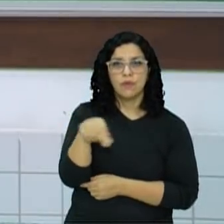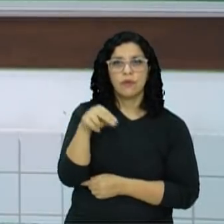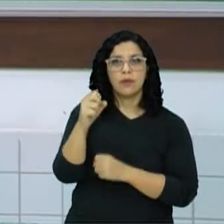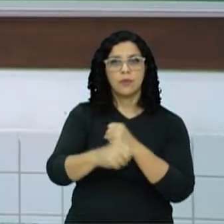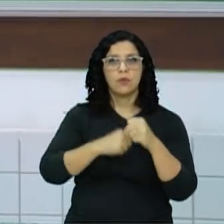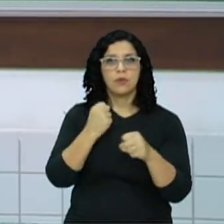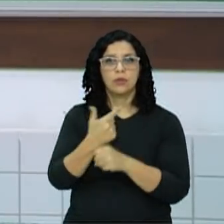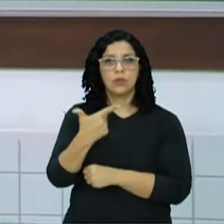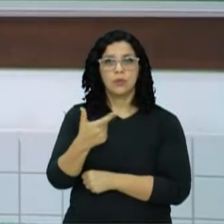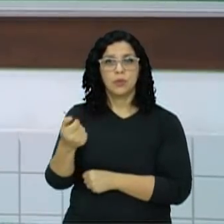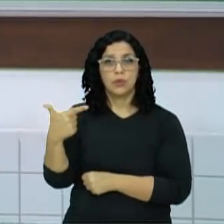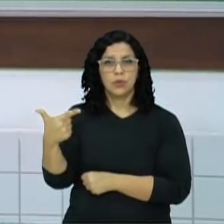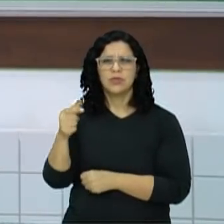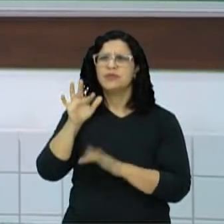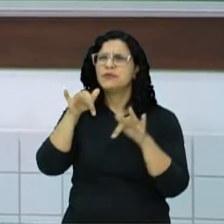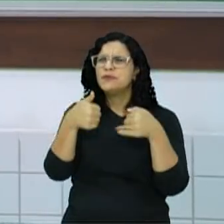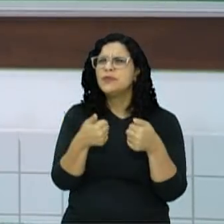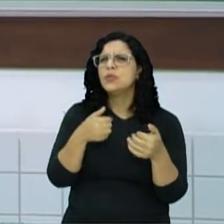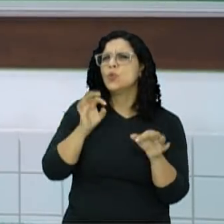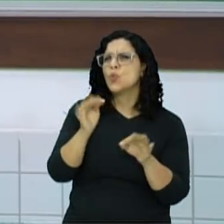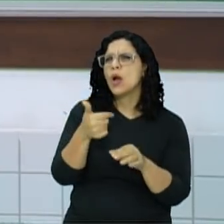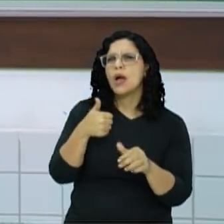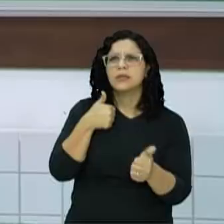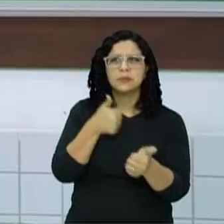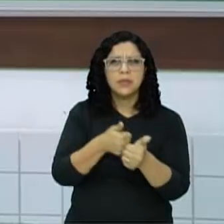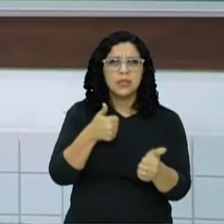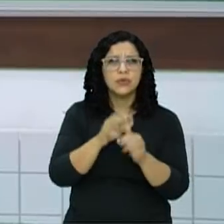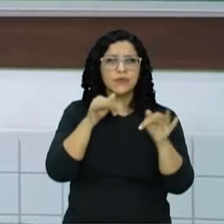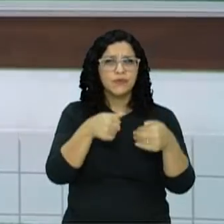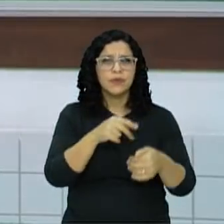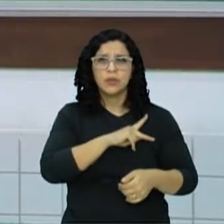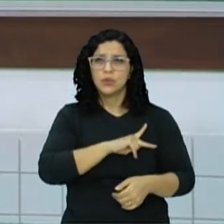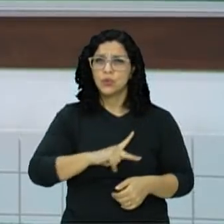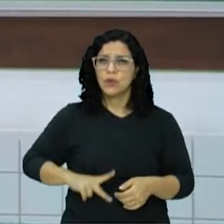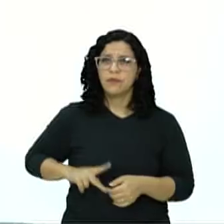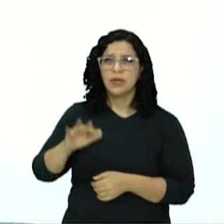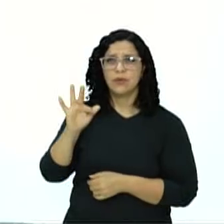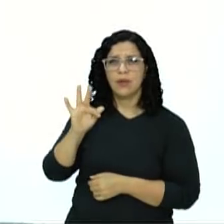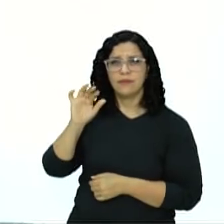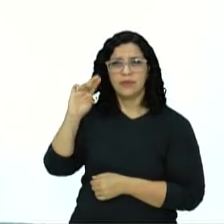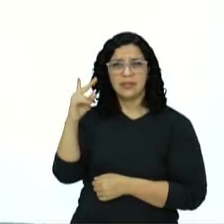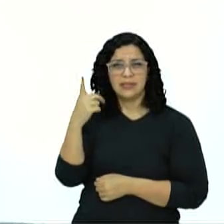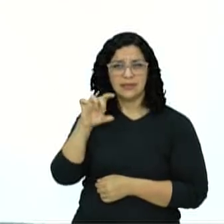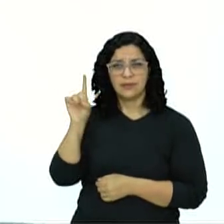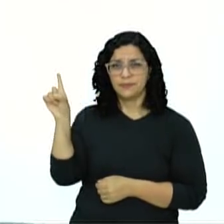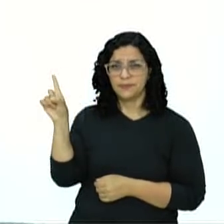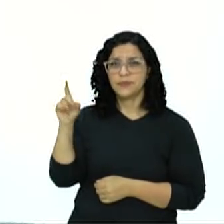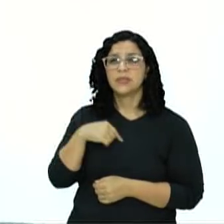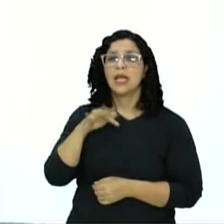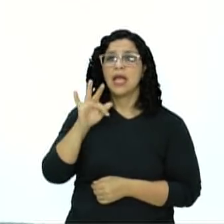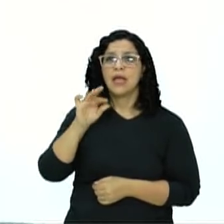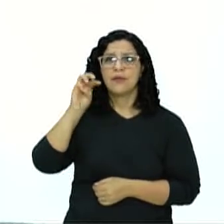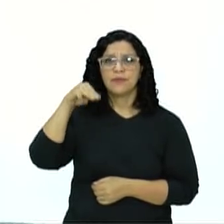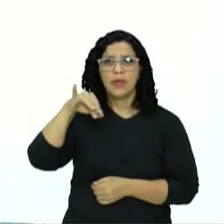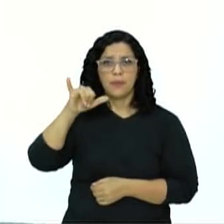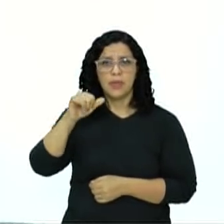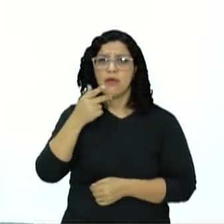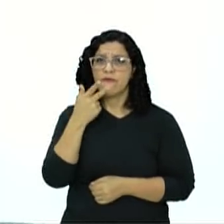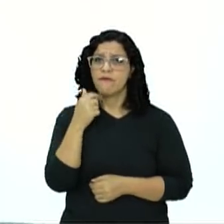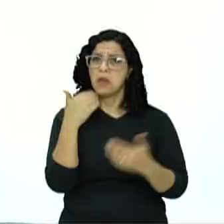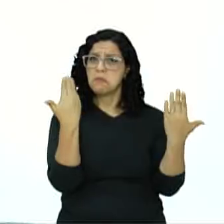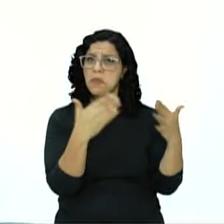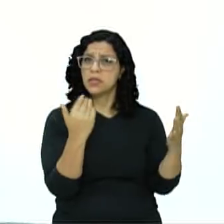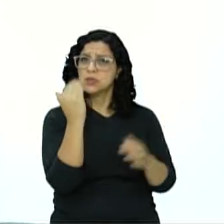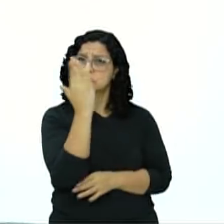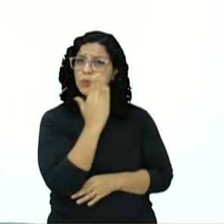de 2002, finalzinho do governo FHC. Tá ali o destaque. A FMI elogia Brasil